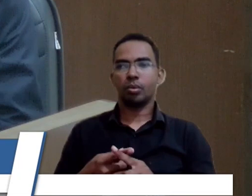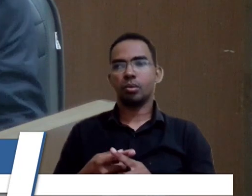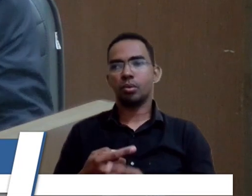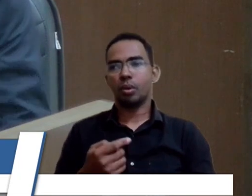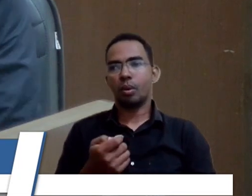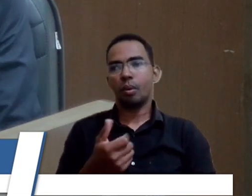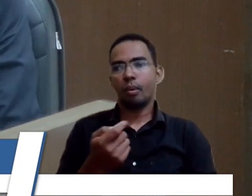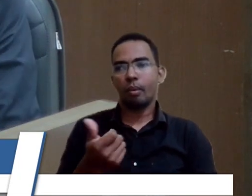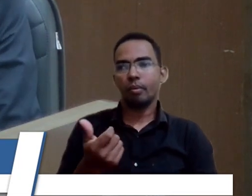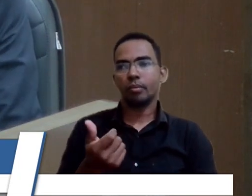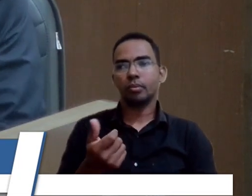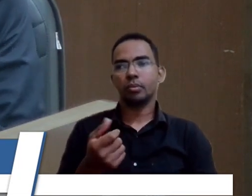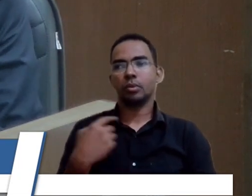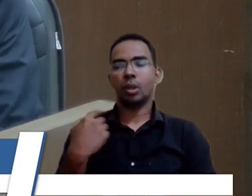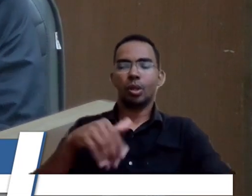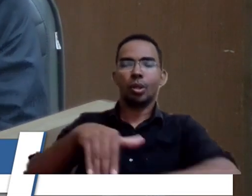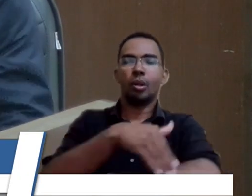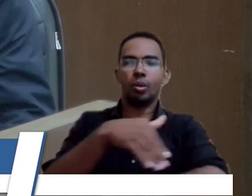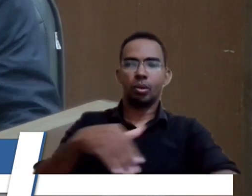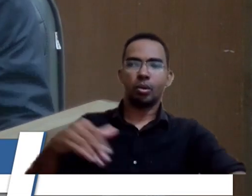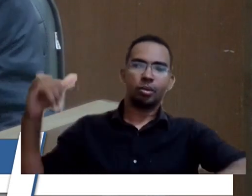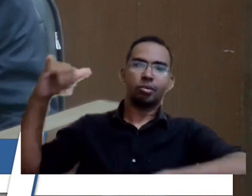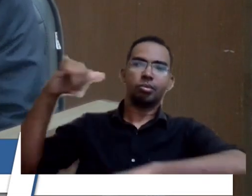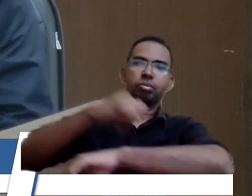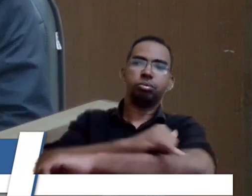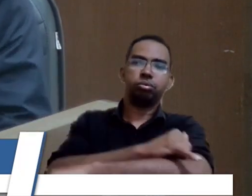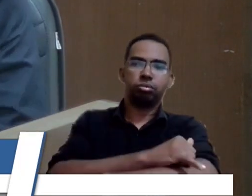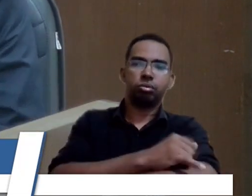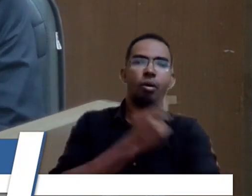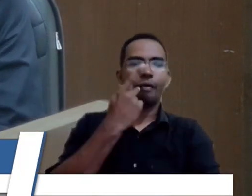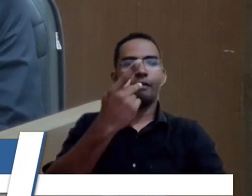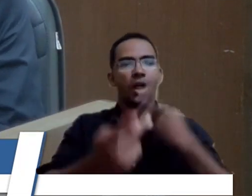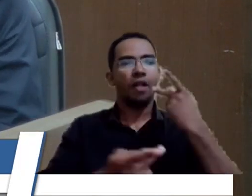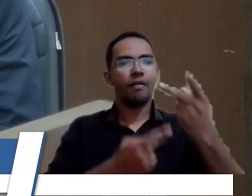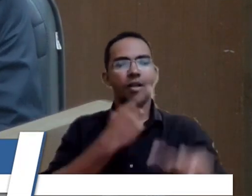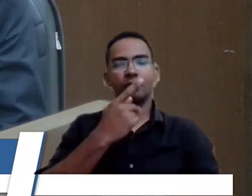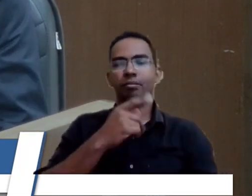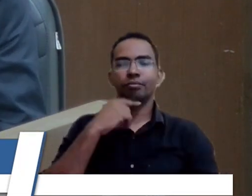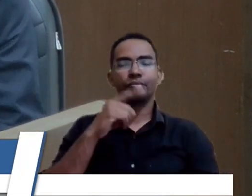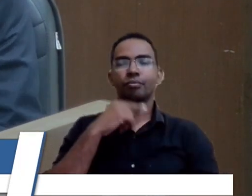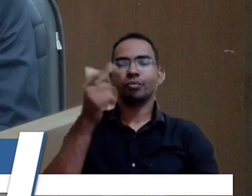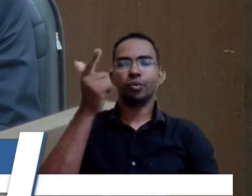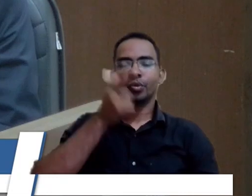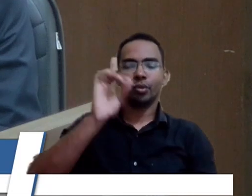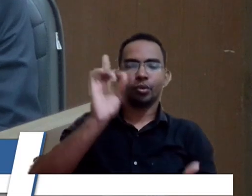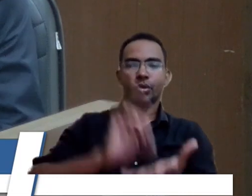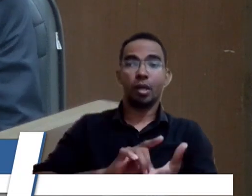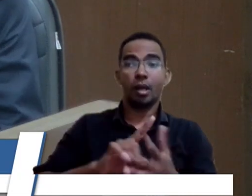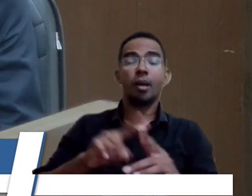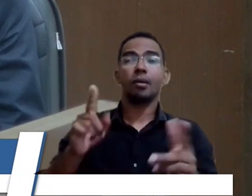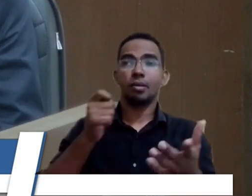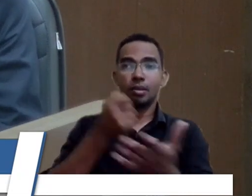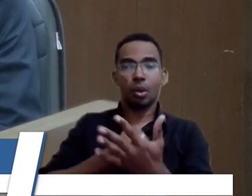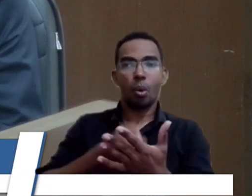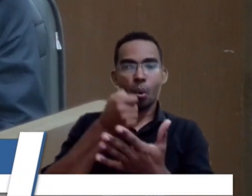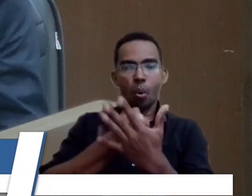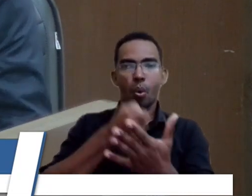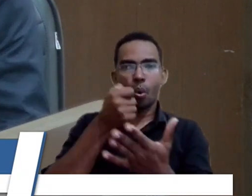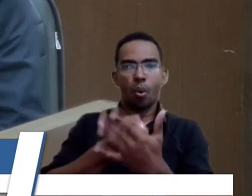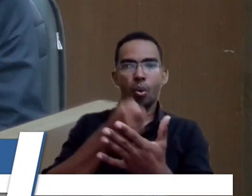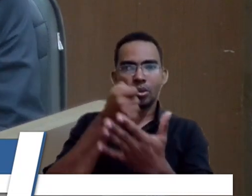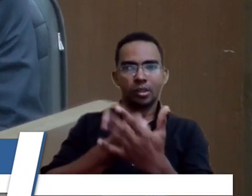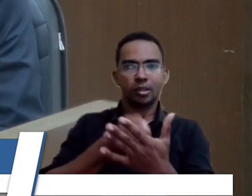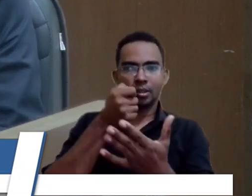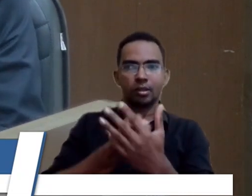aí da nossa avenida lá do aeroporto, né? Fala e às vezes não consegue concretizar. Mas é persistir, né? Cobrando para que